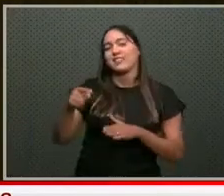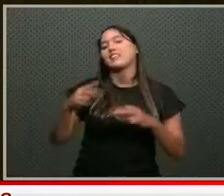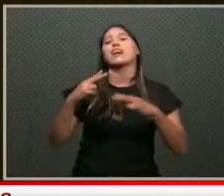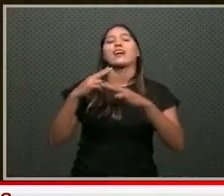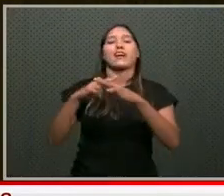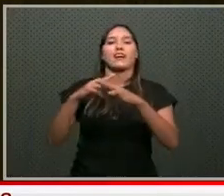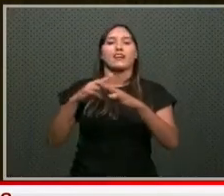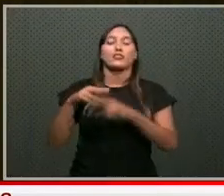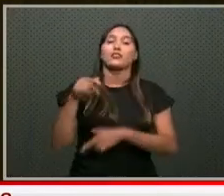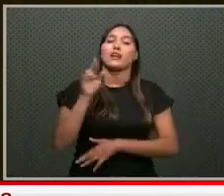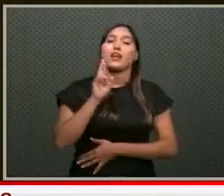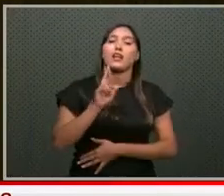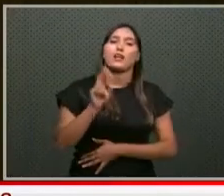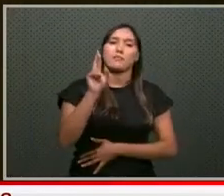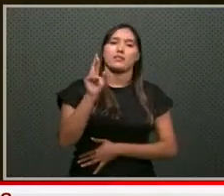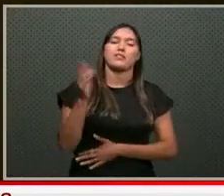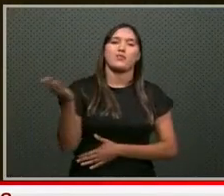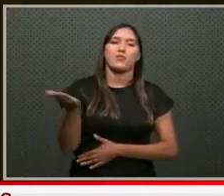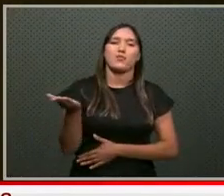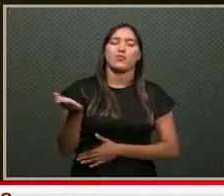aqui representada